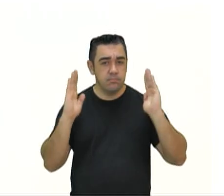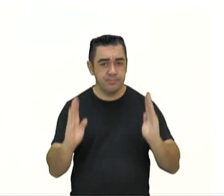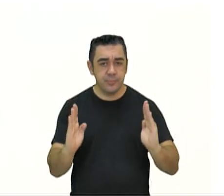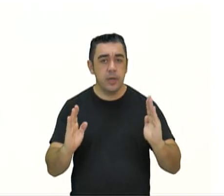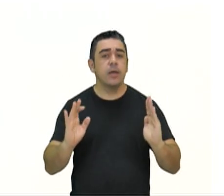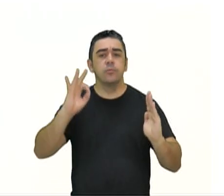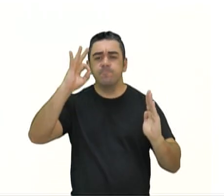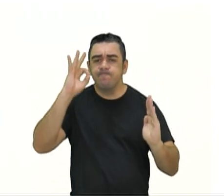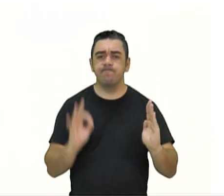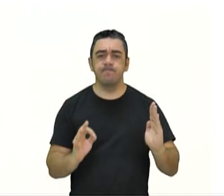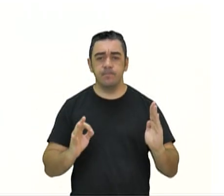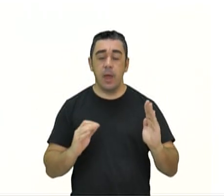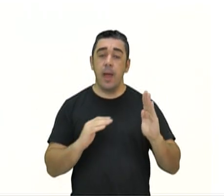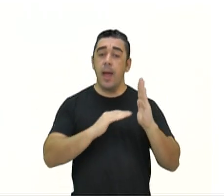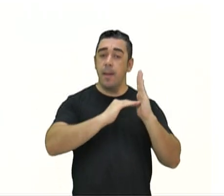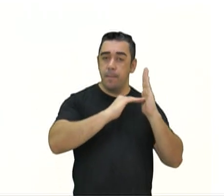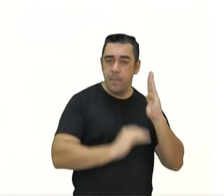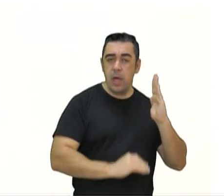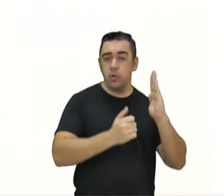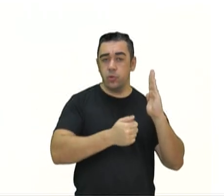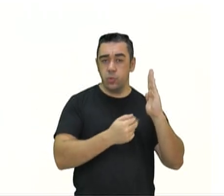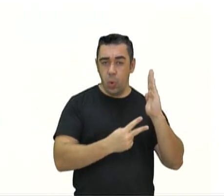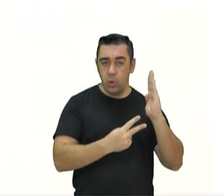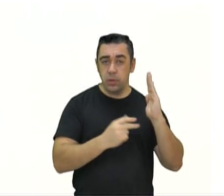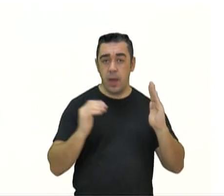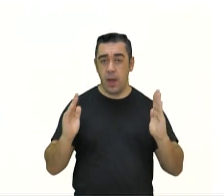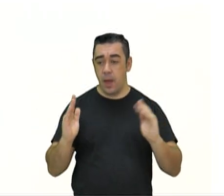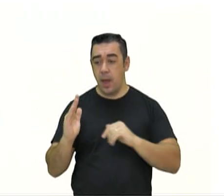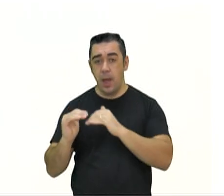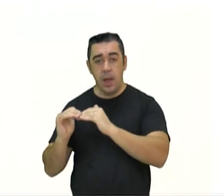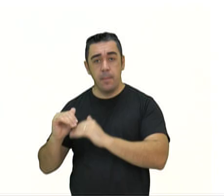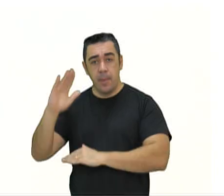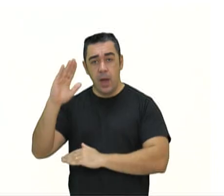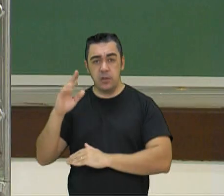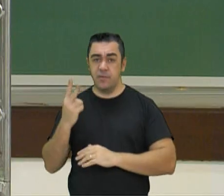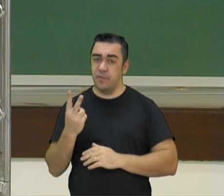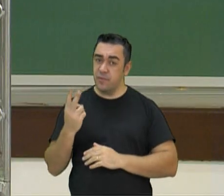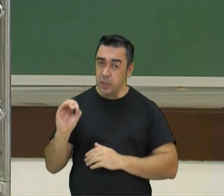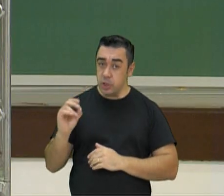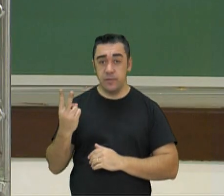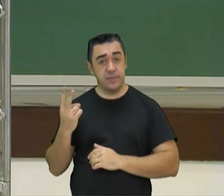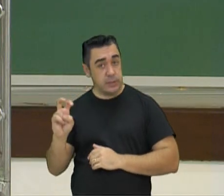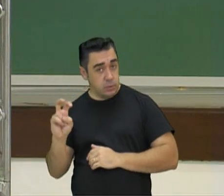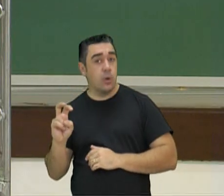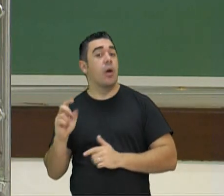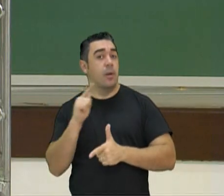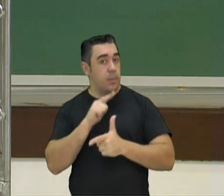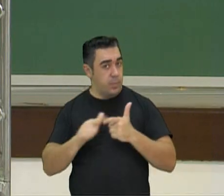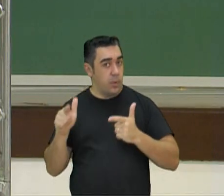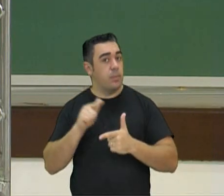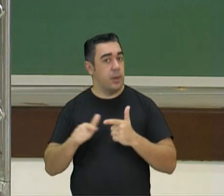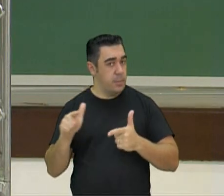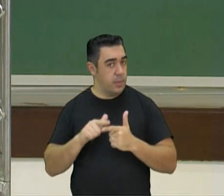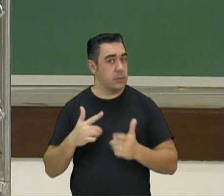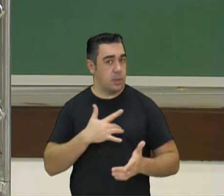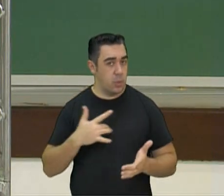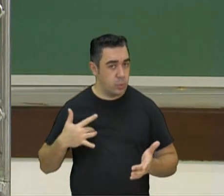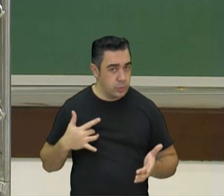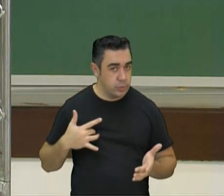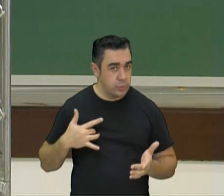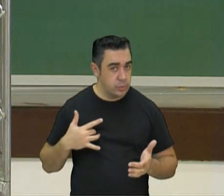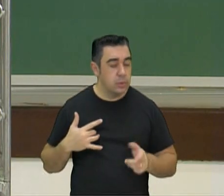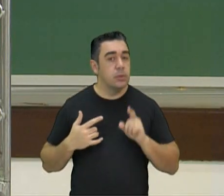Então, abaixo de 12 pode ter alguns problemas respiratórios, acima de 20, 25 também pode ter alguns problemas. Então, o ideal